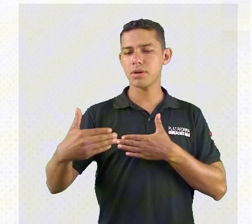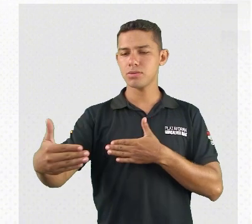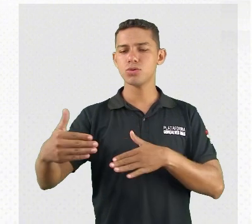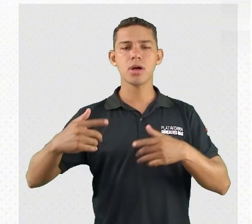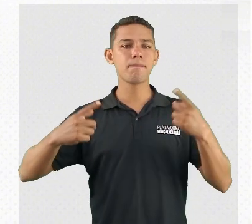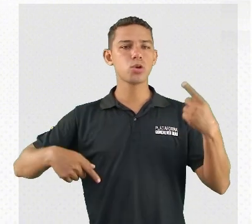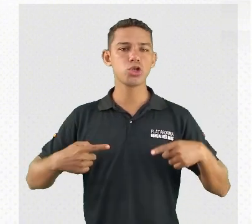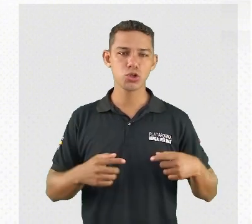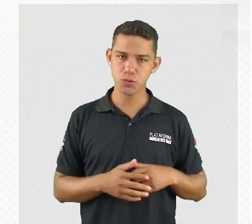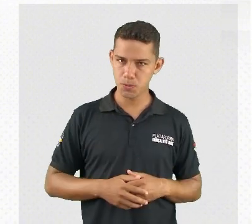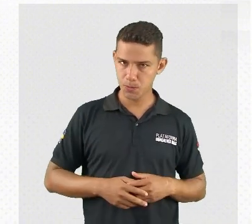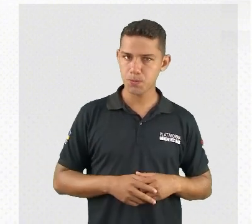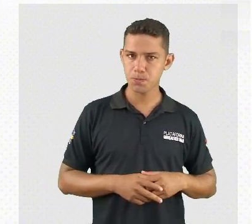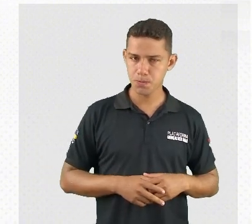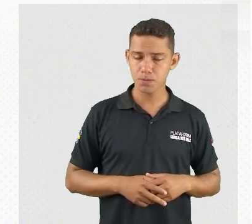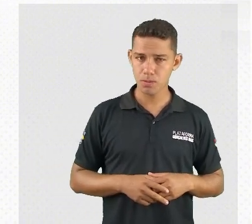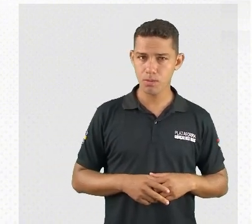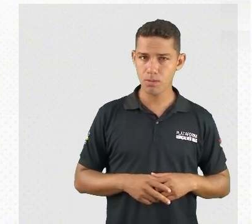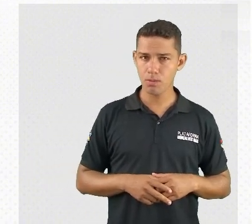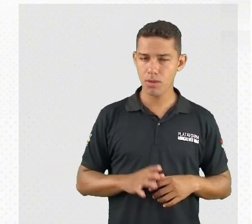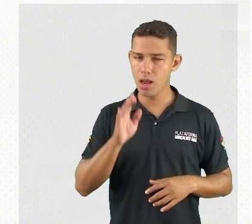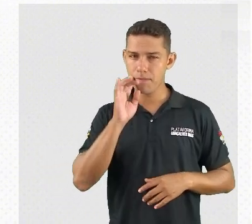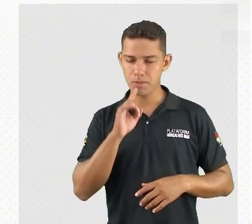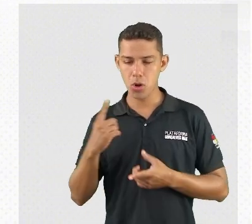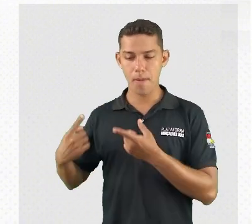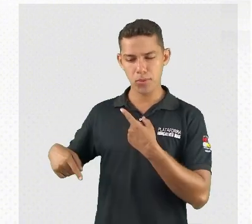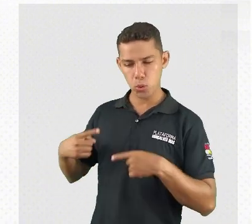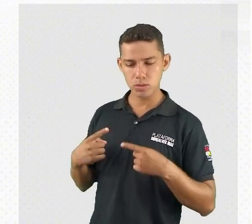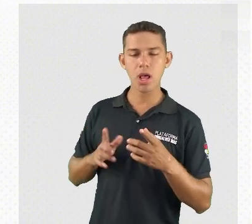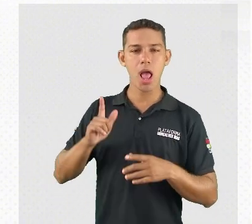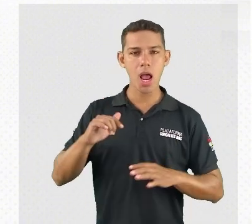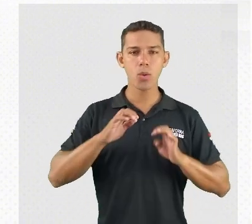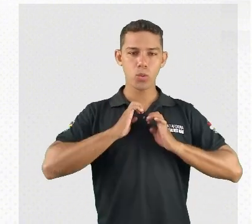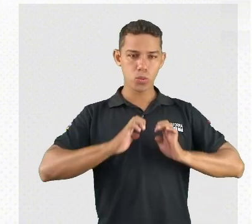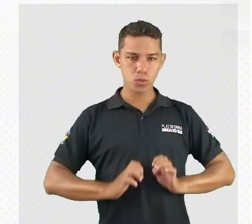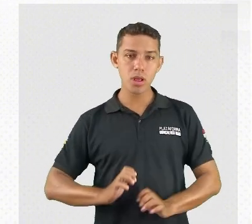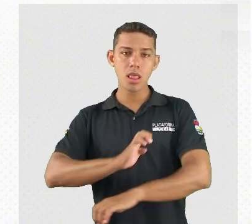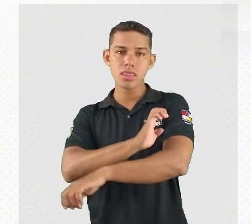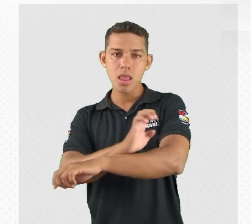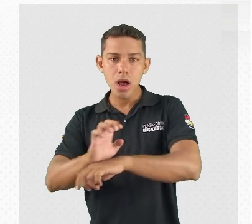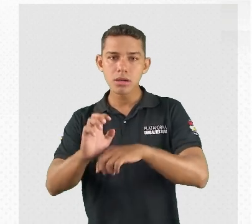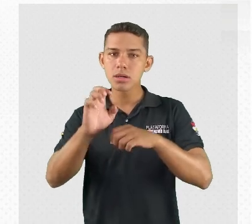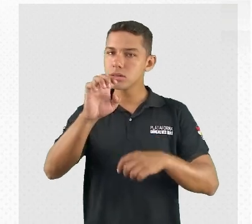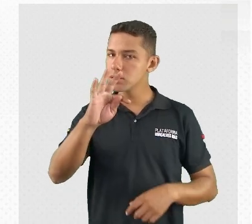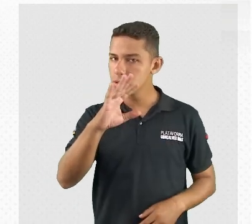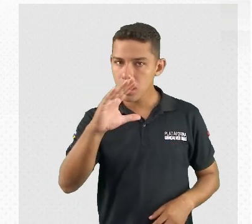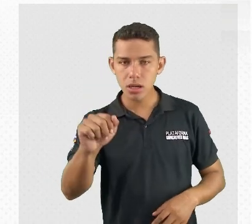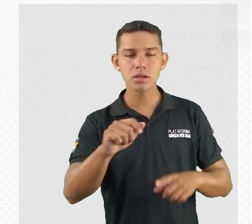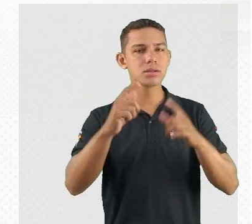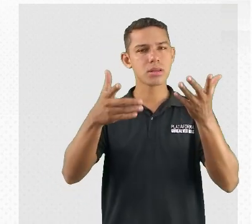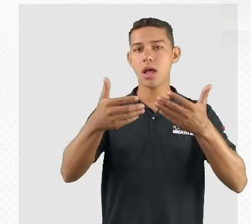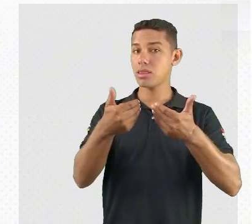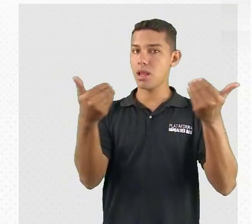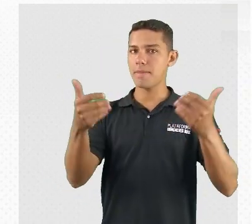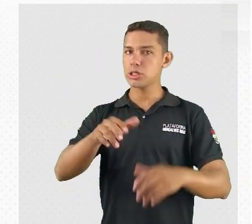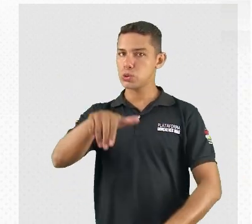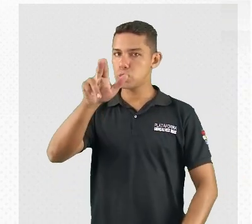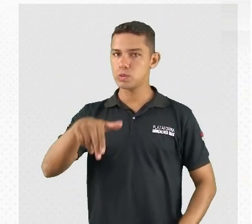política. Então ela é um desdobramento da política, a ética, né? Então não são coisas, jamais são coisas separadas.